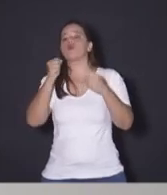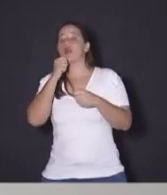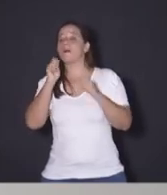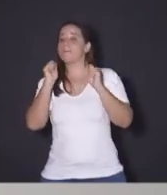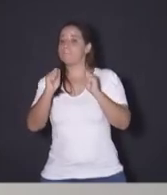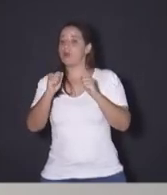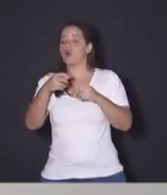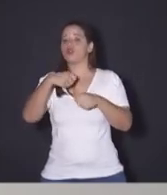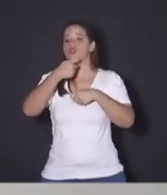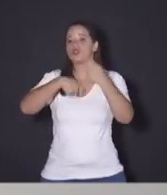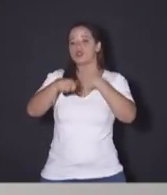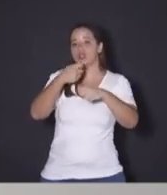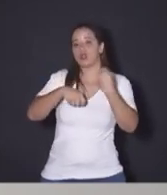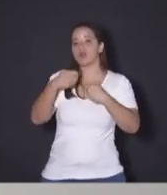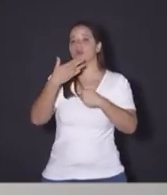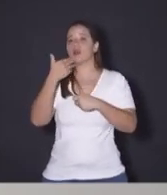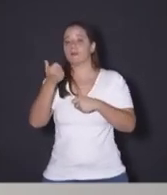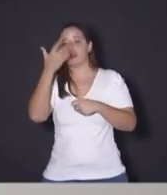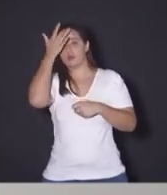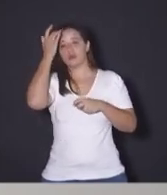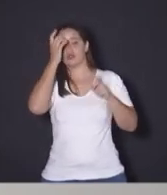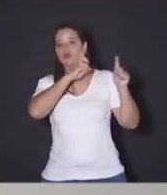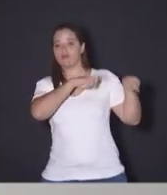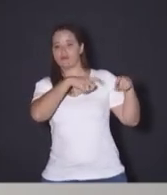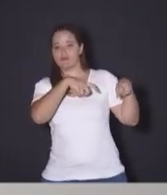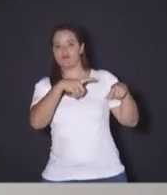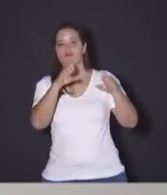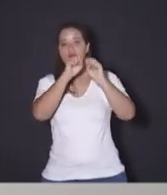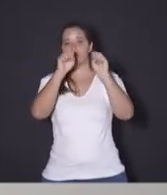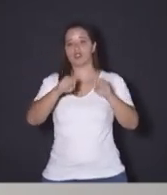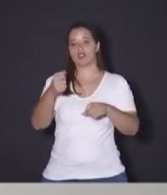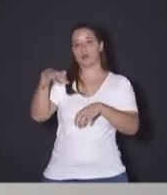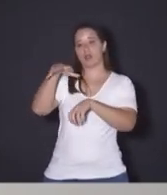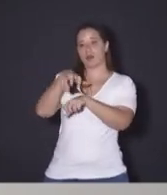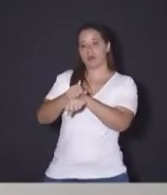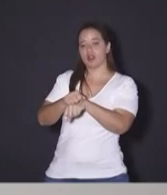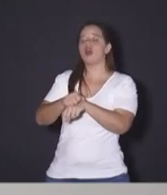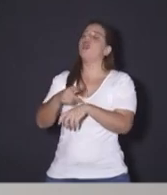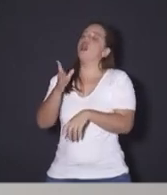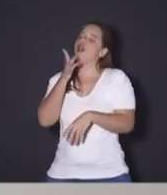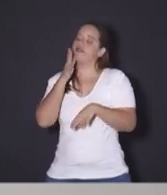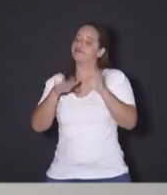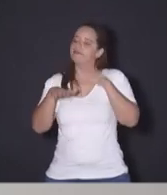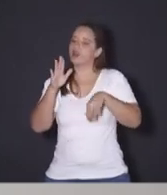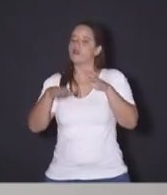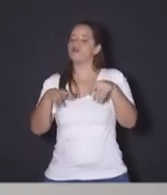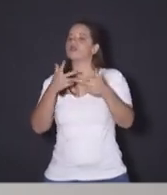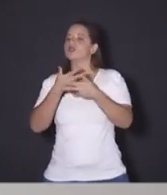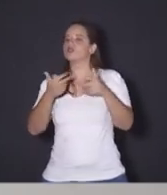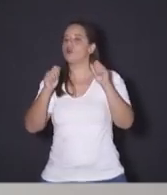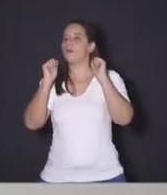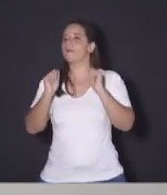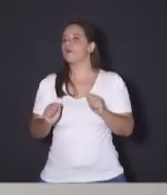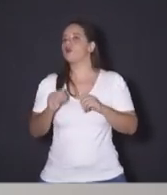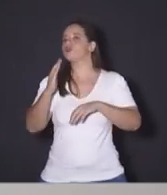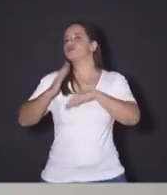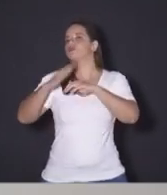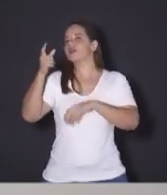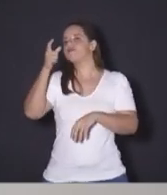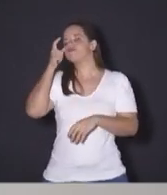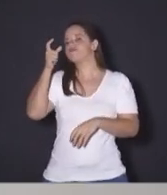muitas vezes grande produtor no sistema capitalista aí talvez a coisa pode se possa ser até mais